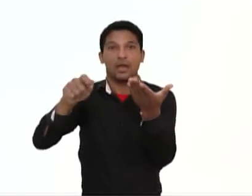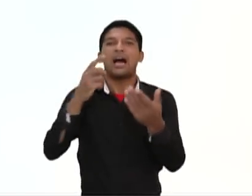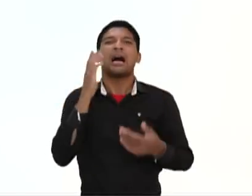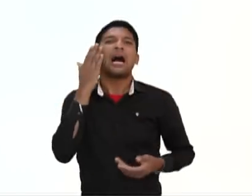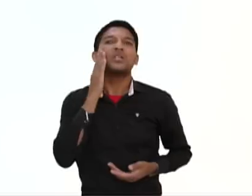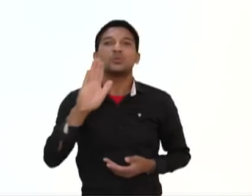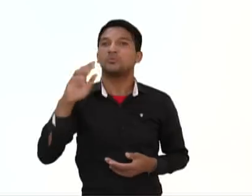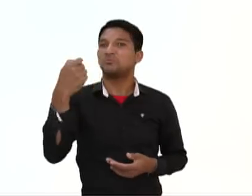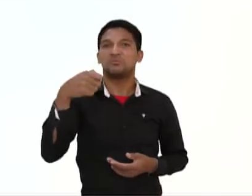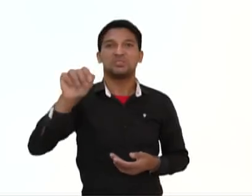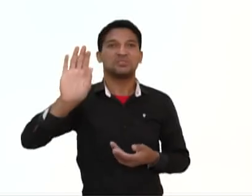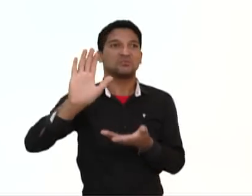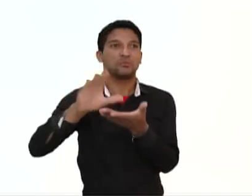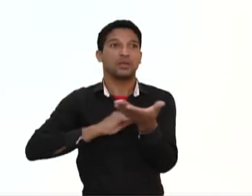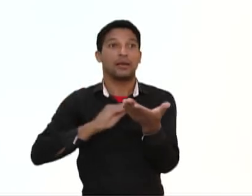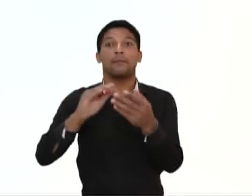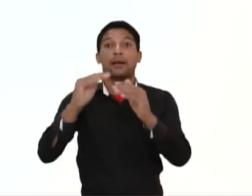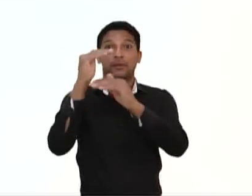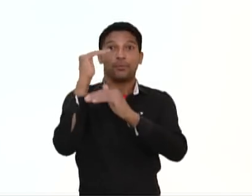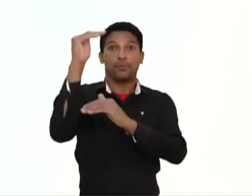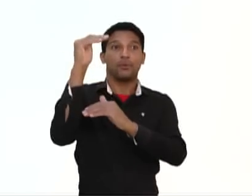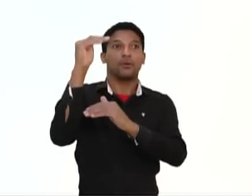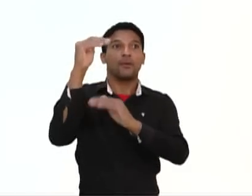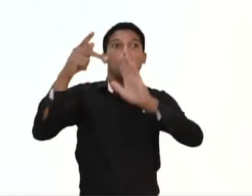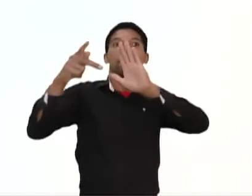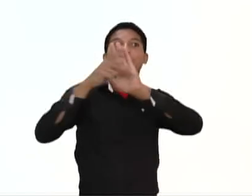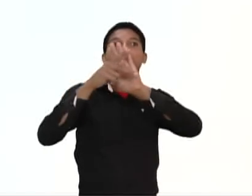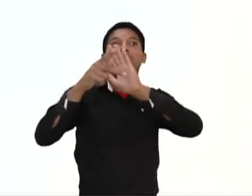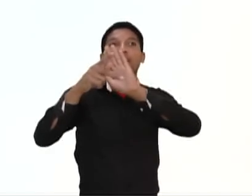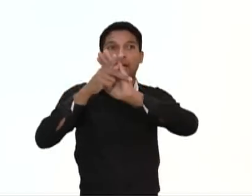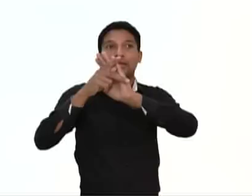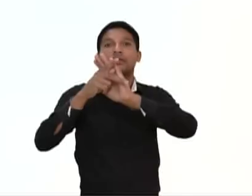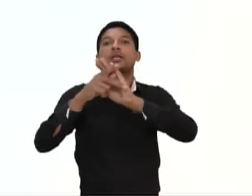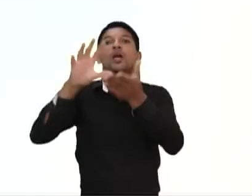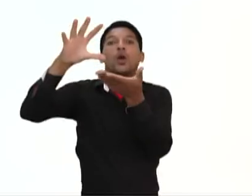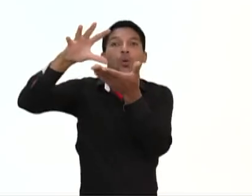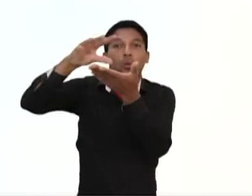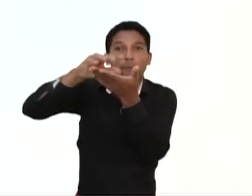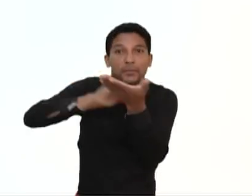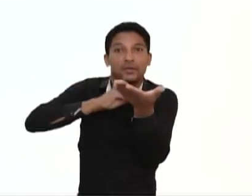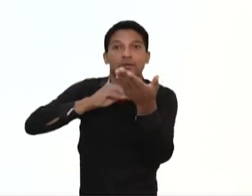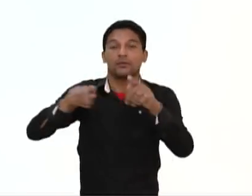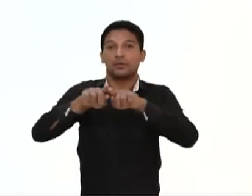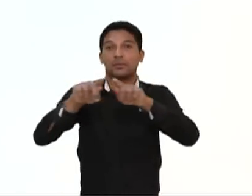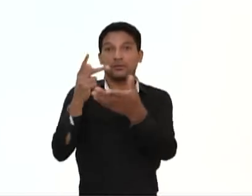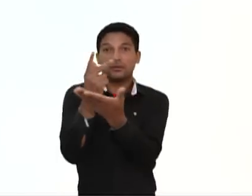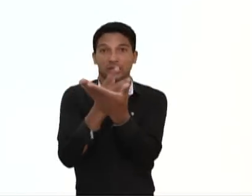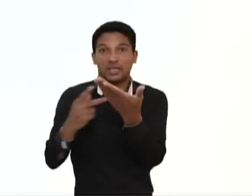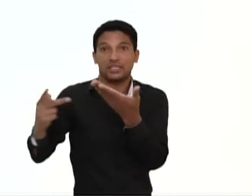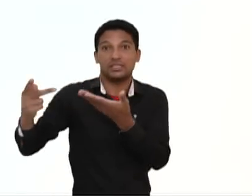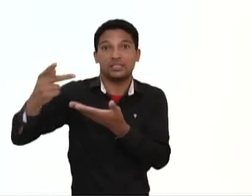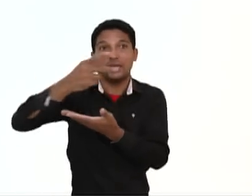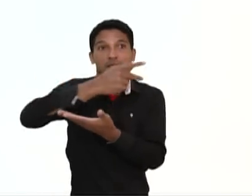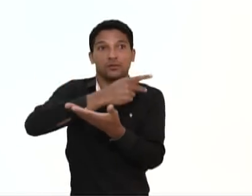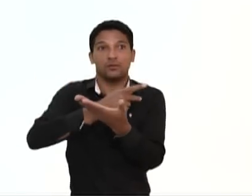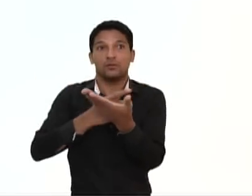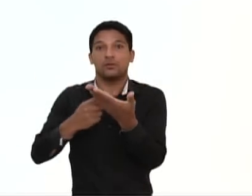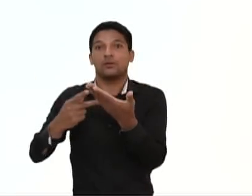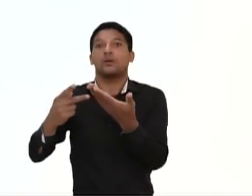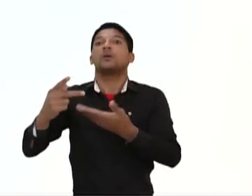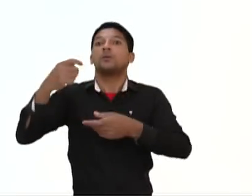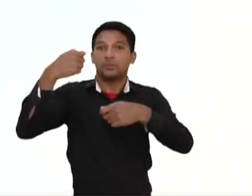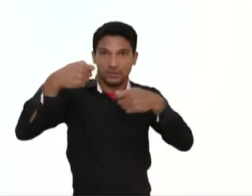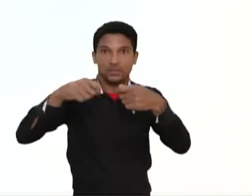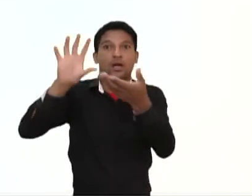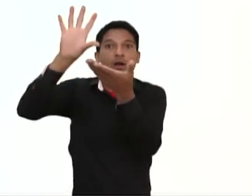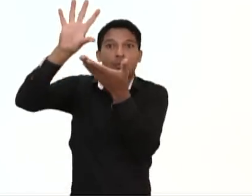azul. Tá? Mas essa parte aqui da propriedade, eu quero que você anote e faça o desenho bonitinho para você perceber, para você entender do que eu estou